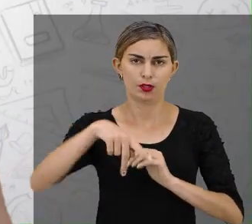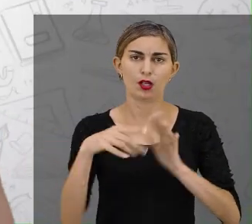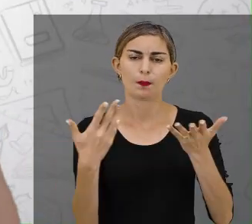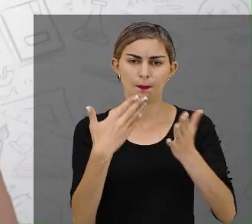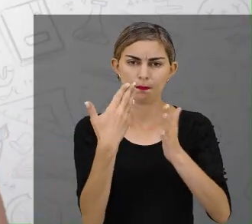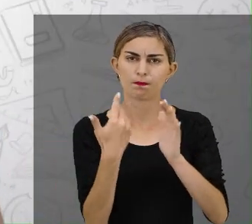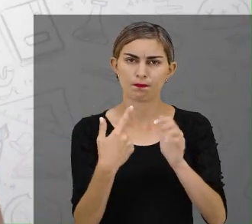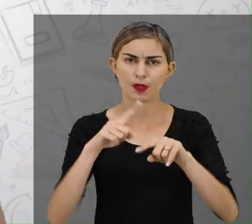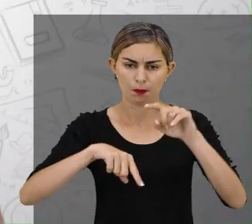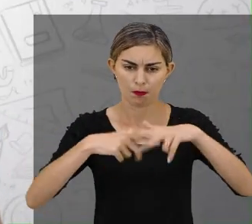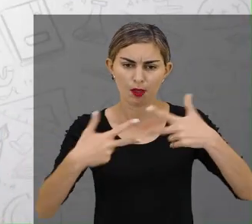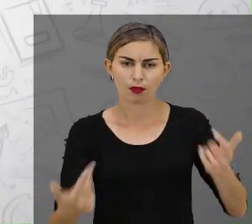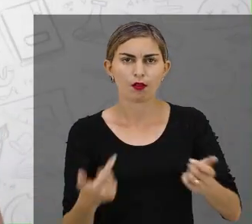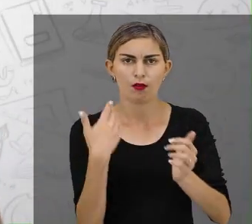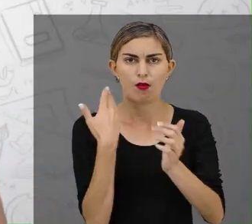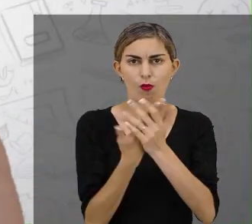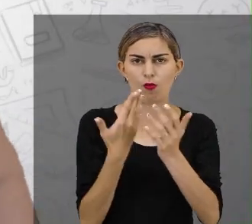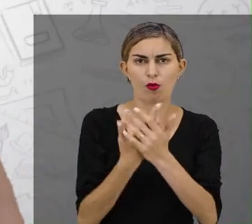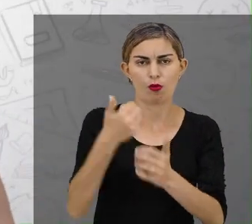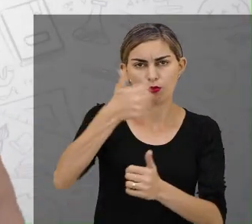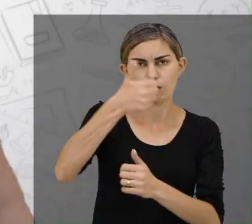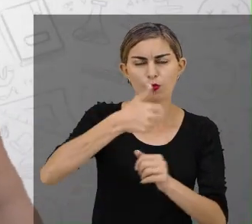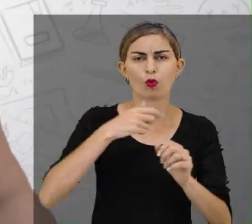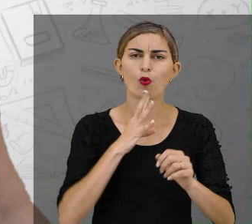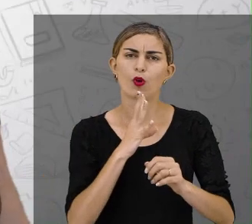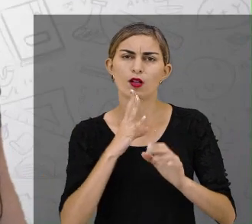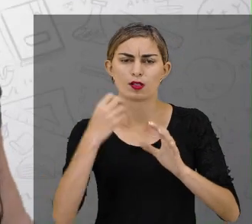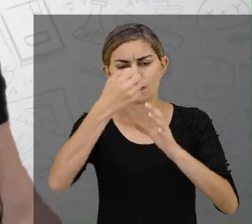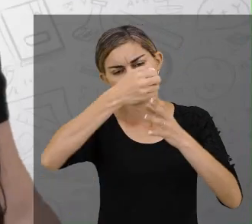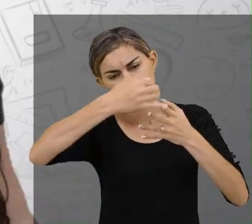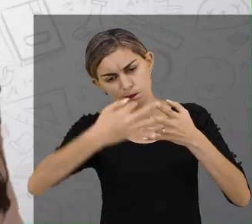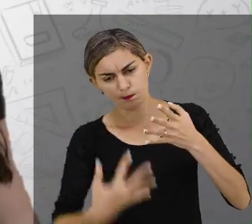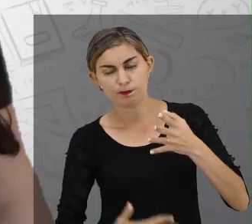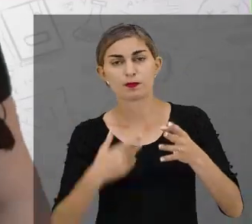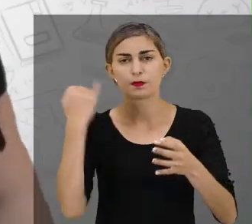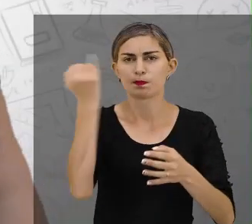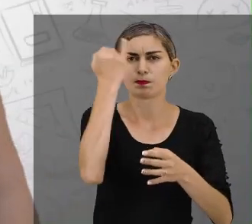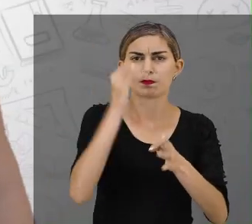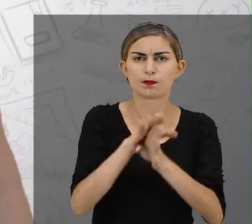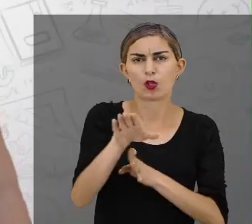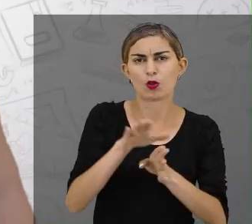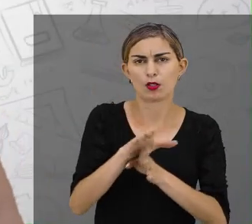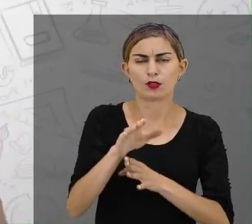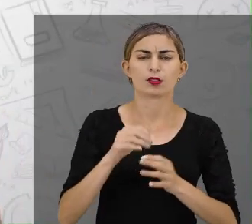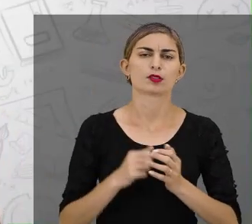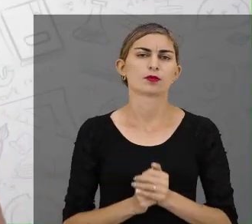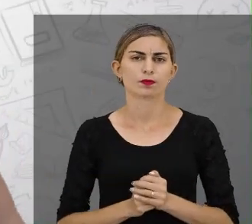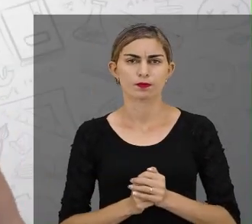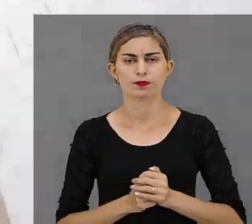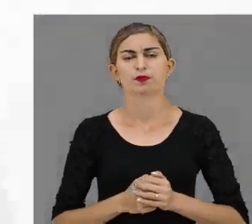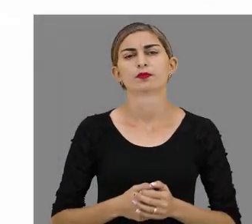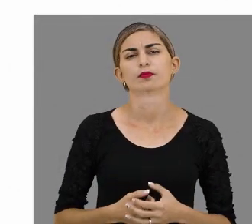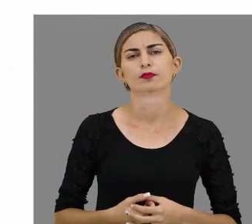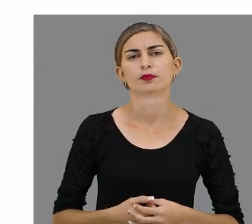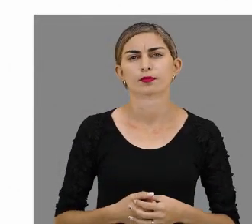Neste material da aula 1, vamos conhecer os princípios e a importância da orientação a objetos. Vamos lá?